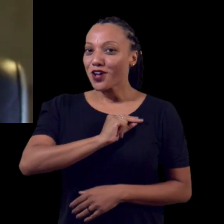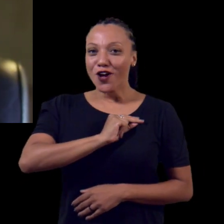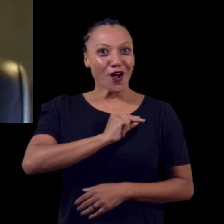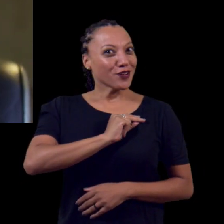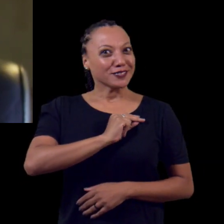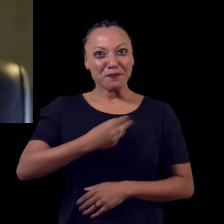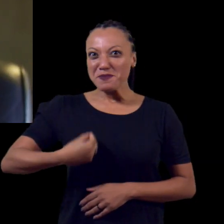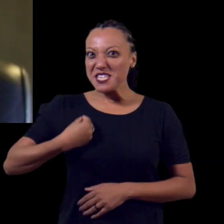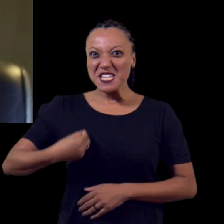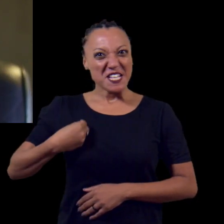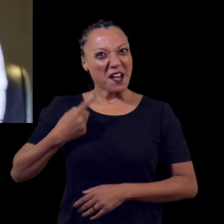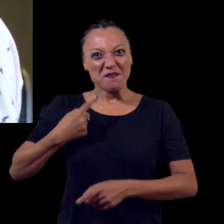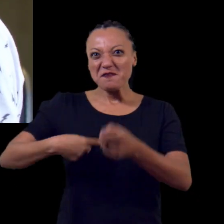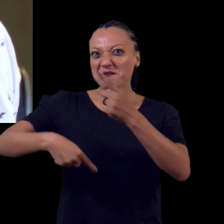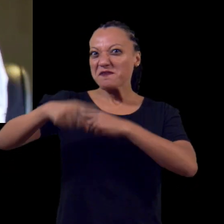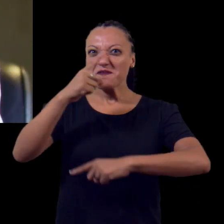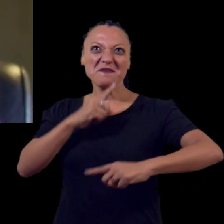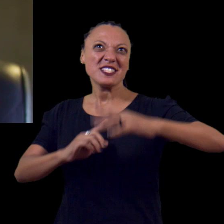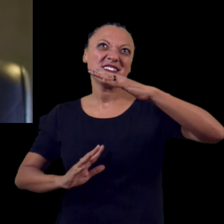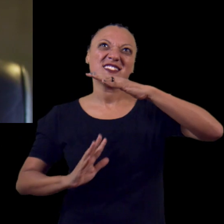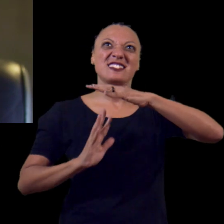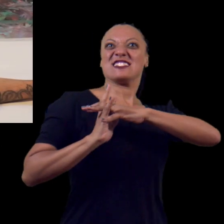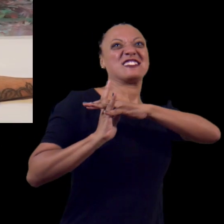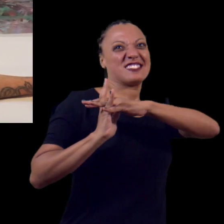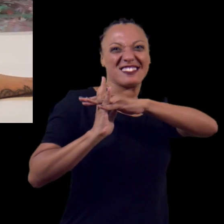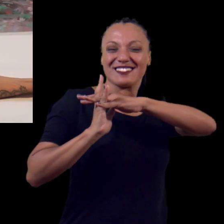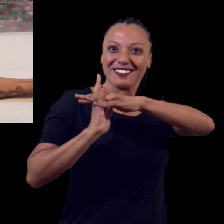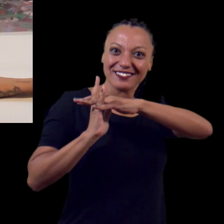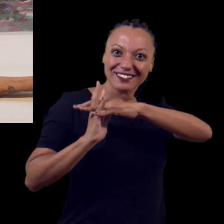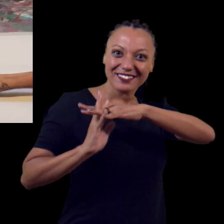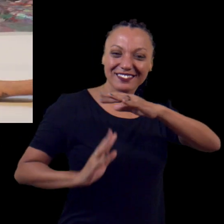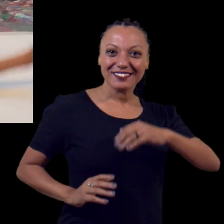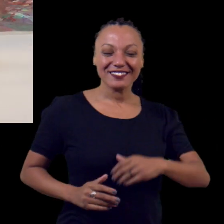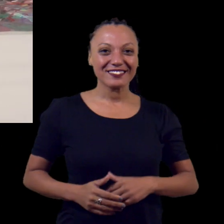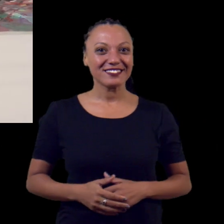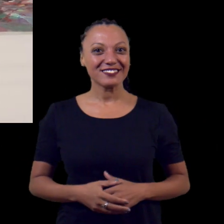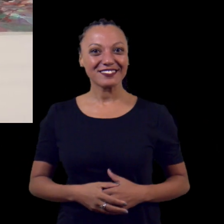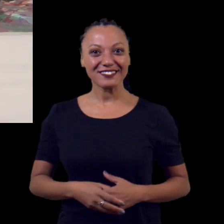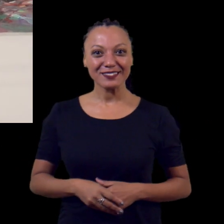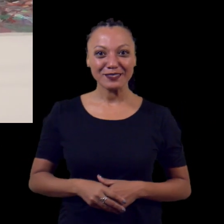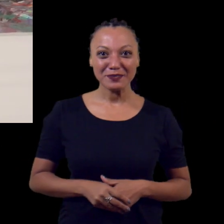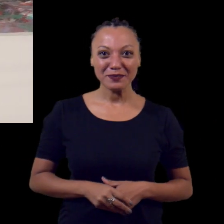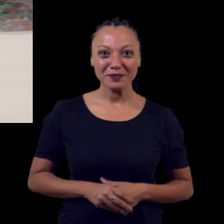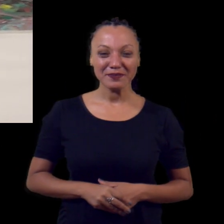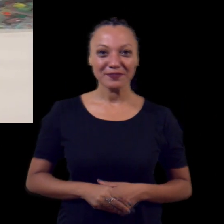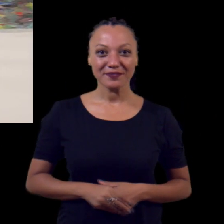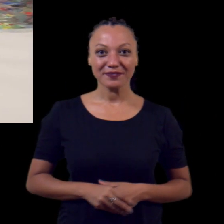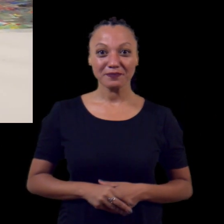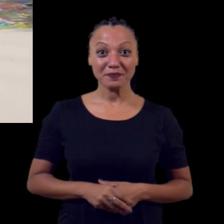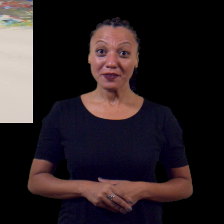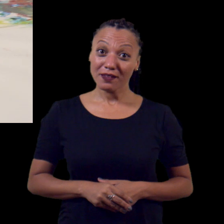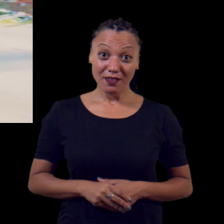mundo da superação. Por ser o único diferente,